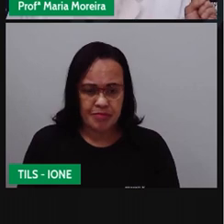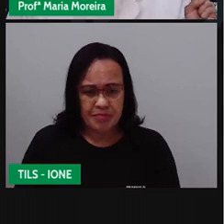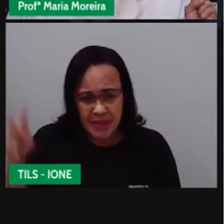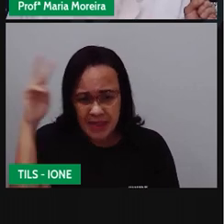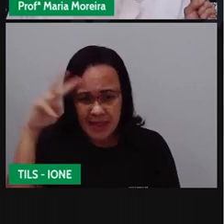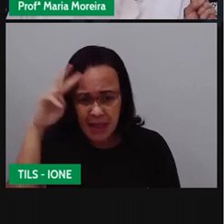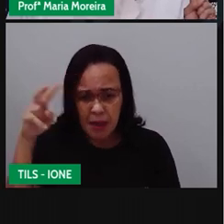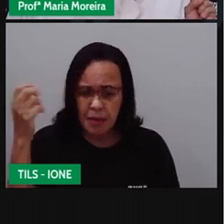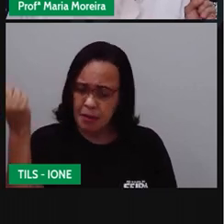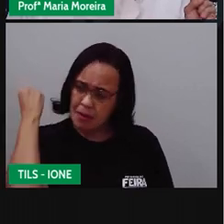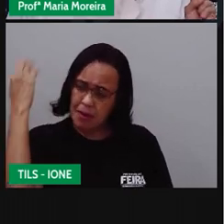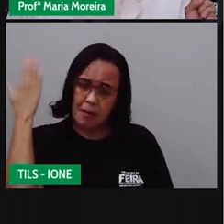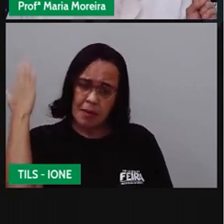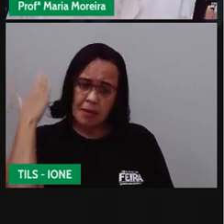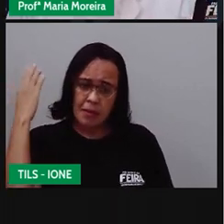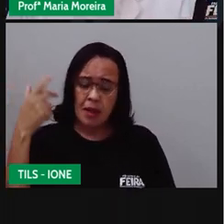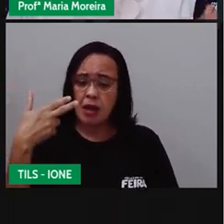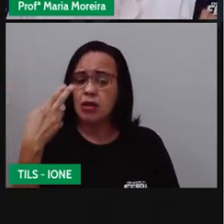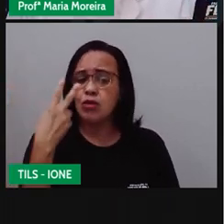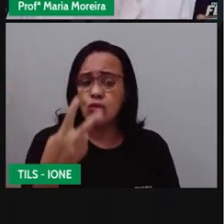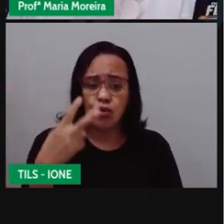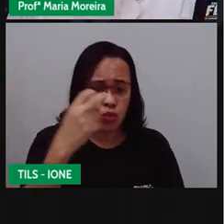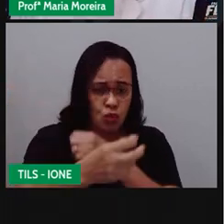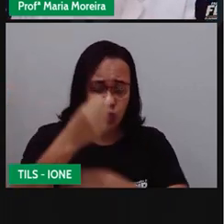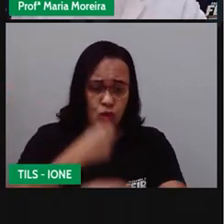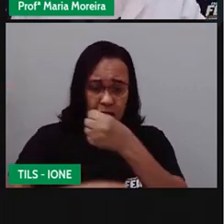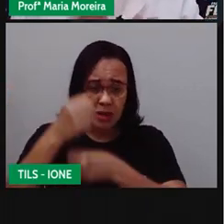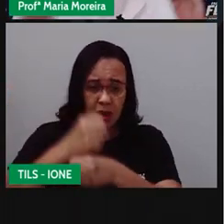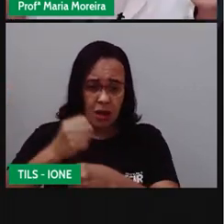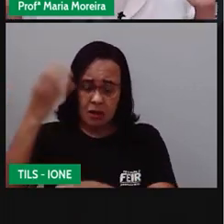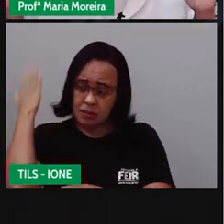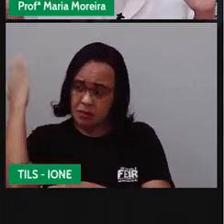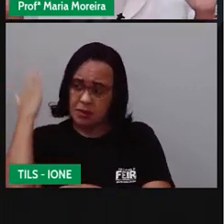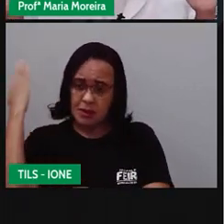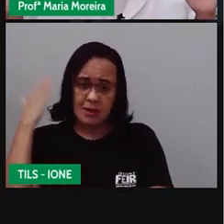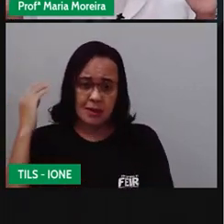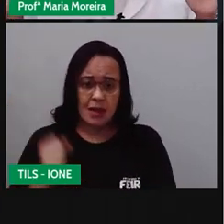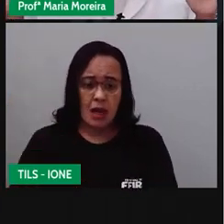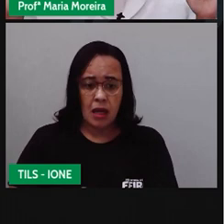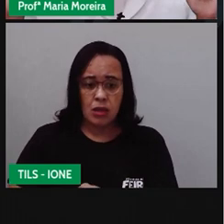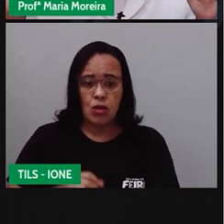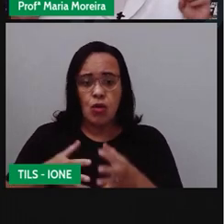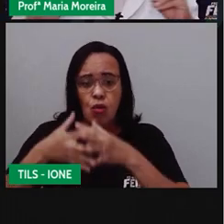dos caminhoneiros, não foi isso? E aí, na greve dos caminhoneiros, eles pararam.